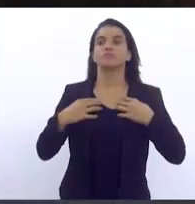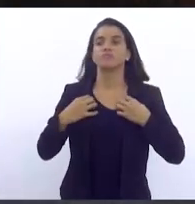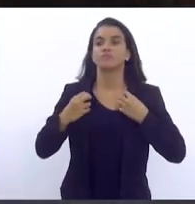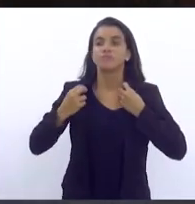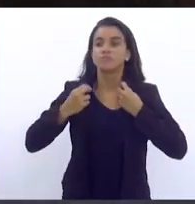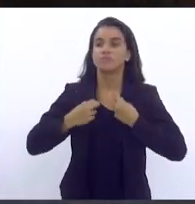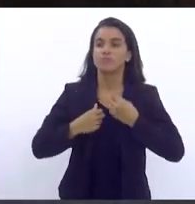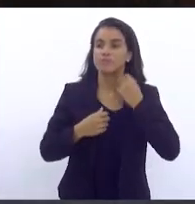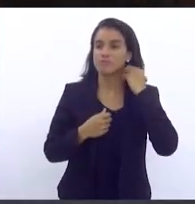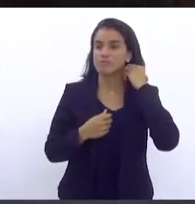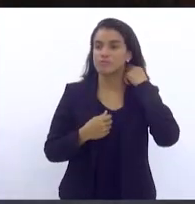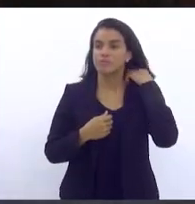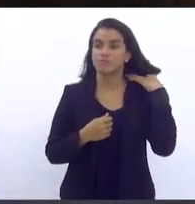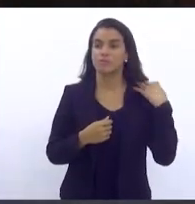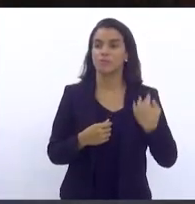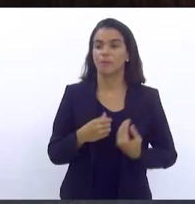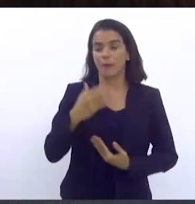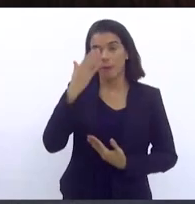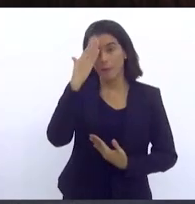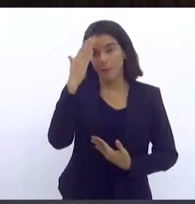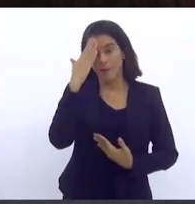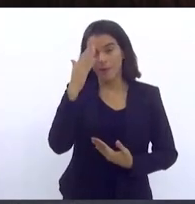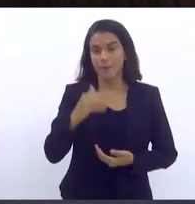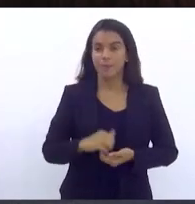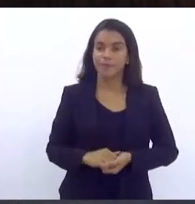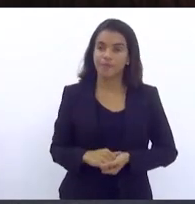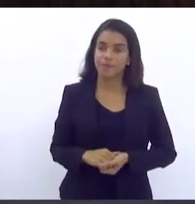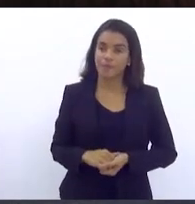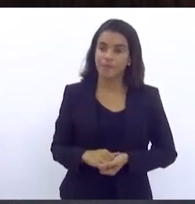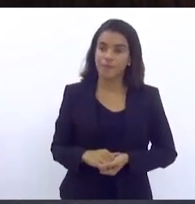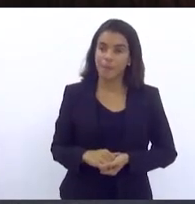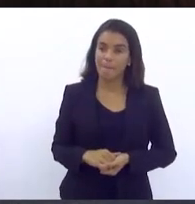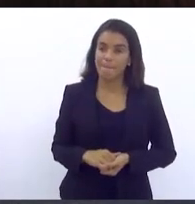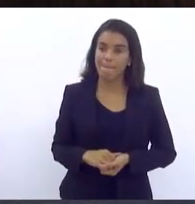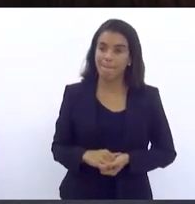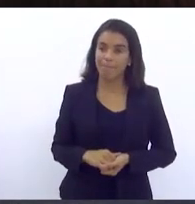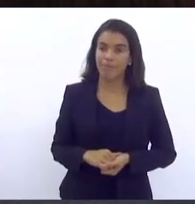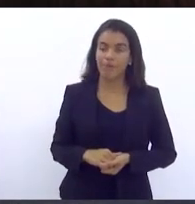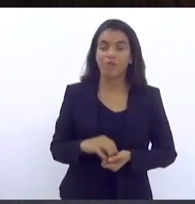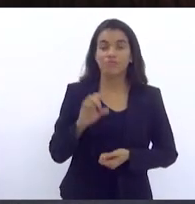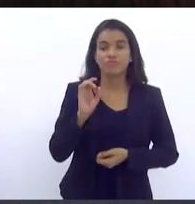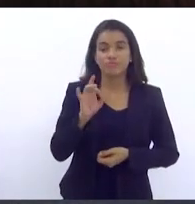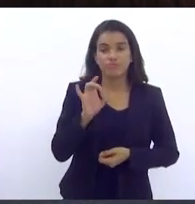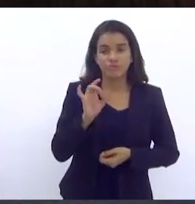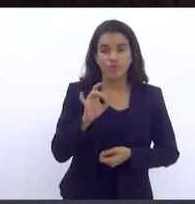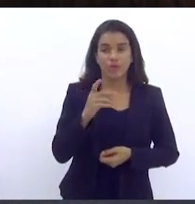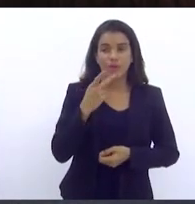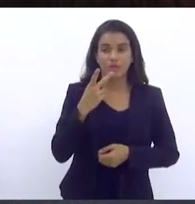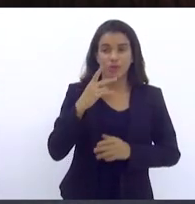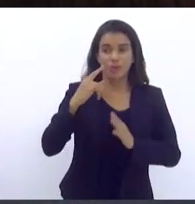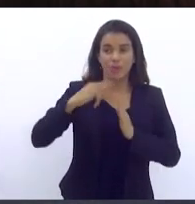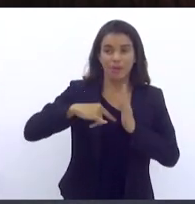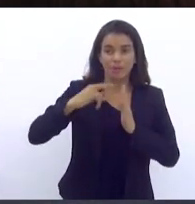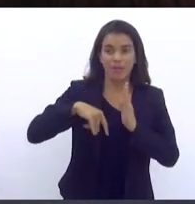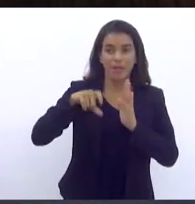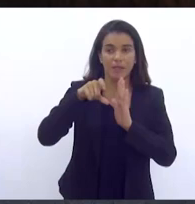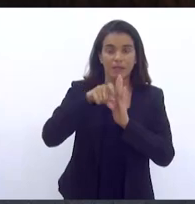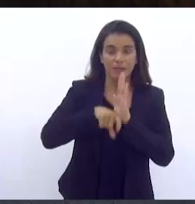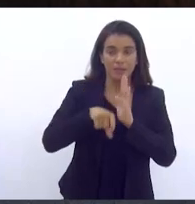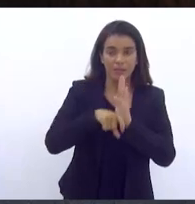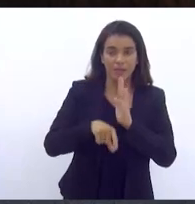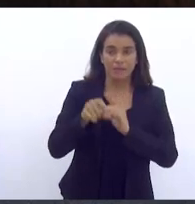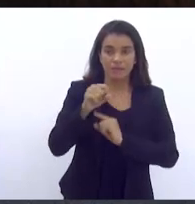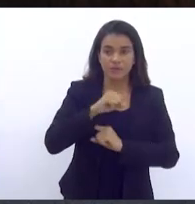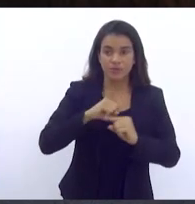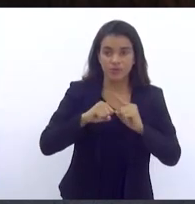tempo muitoo obrigada é só para esmiuçar essa questão da tarifa social então vocês já T eh